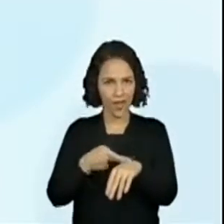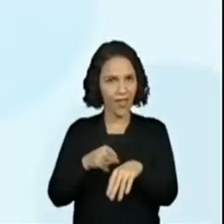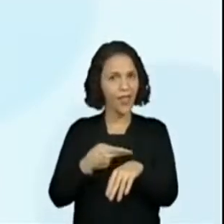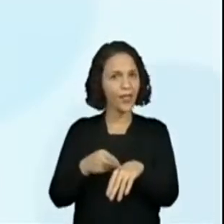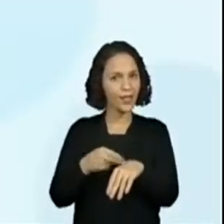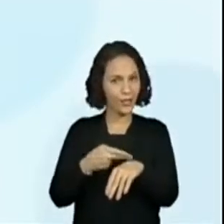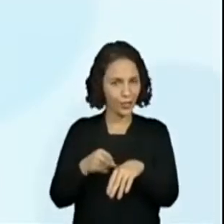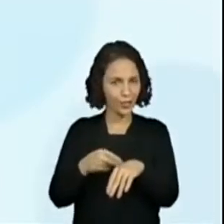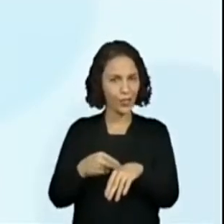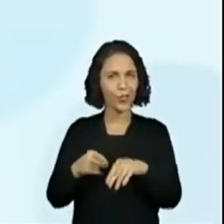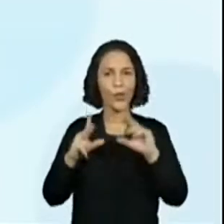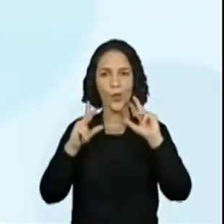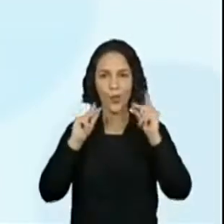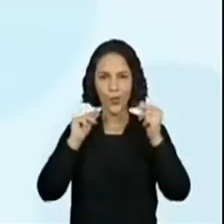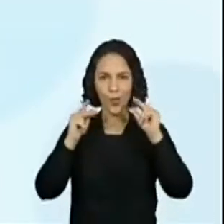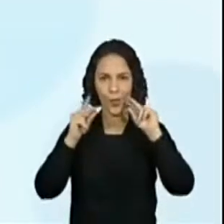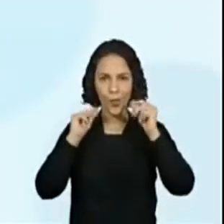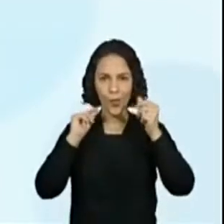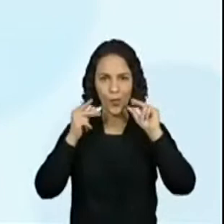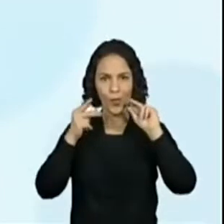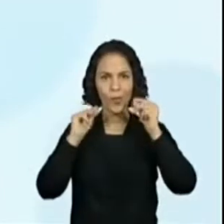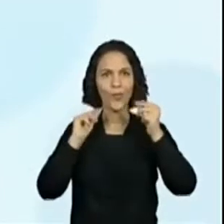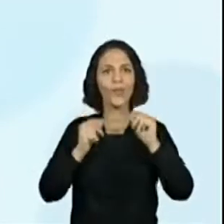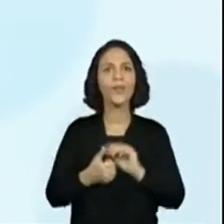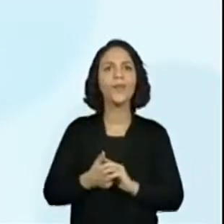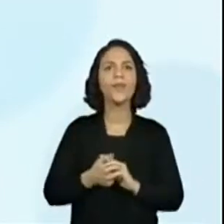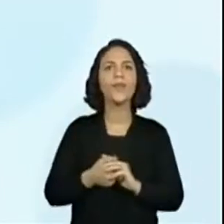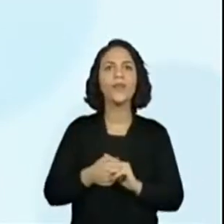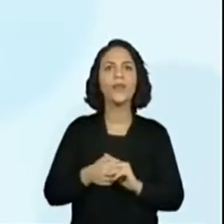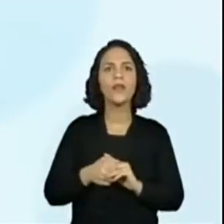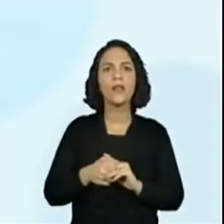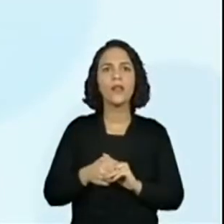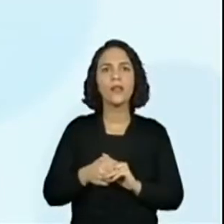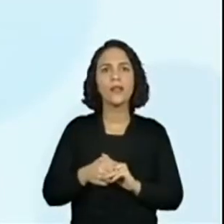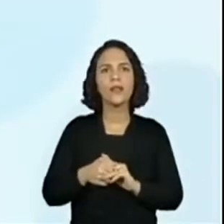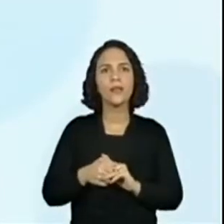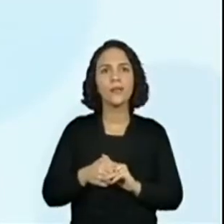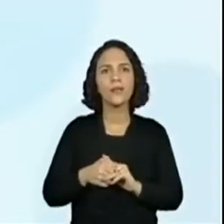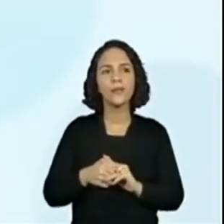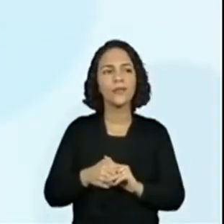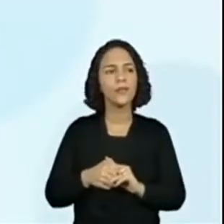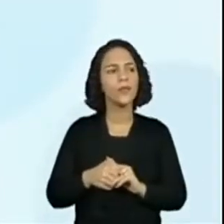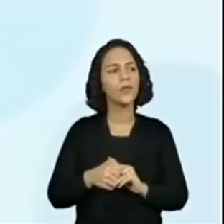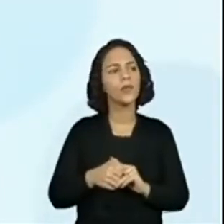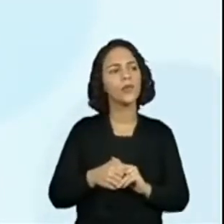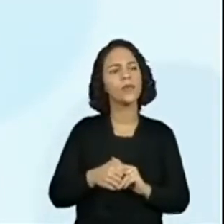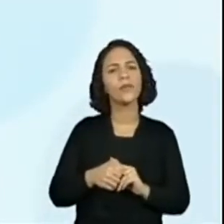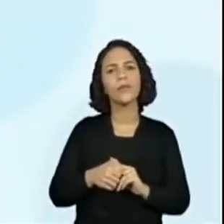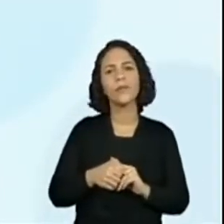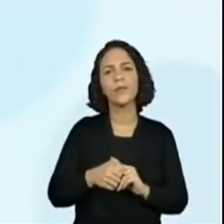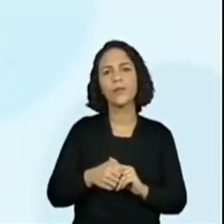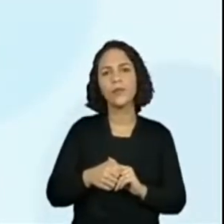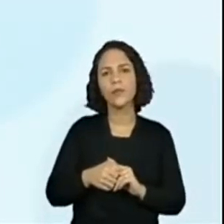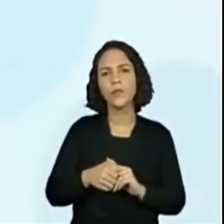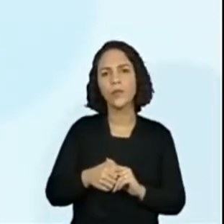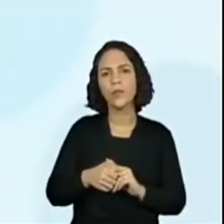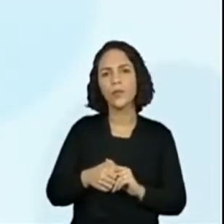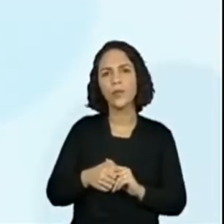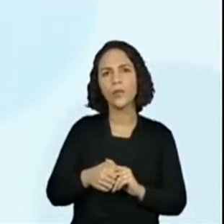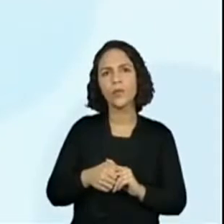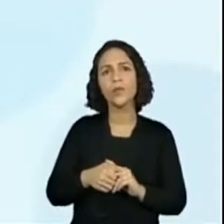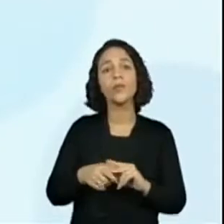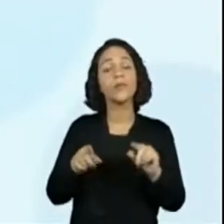Né? Caixa de bombons. E também a caixa